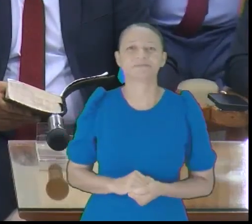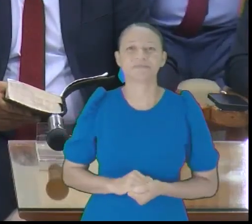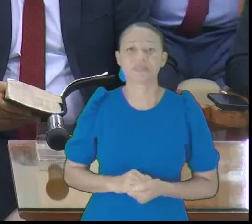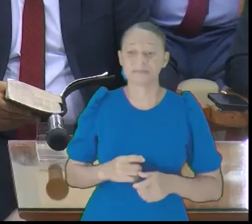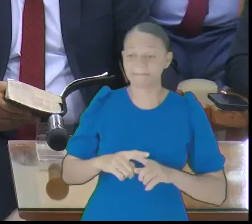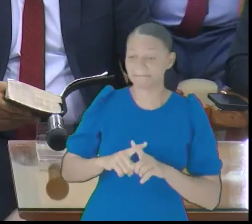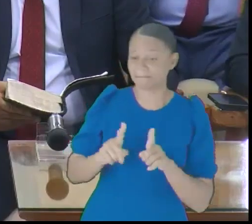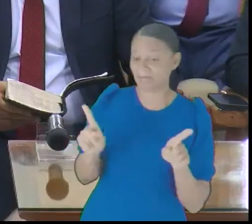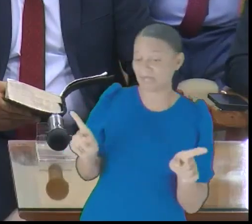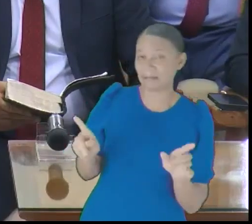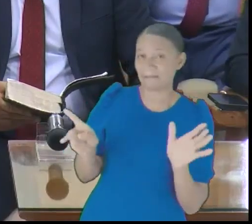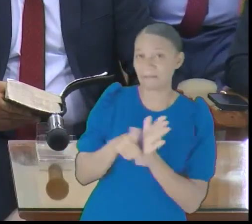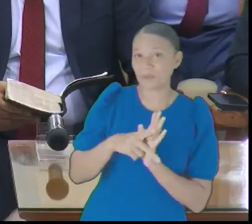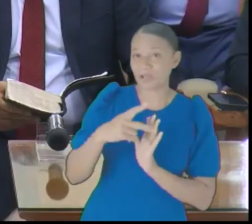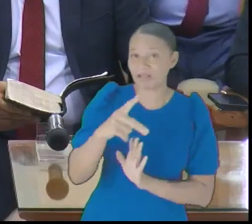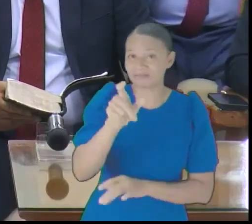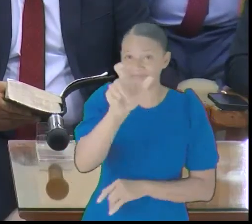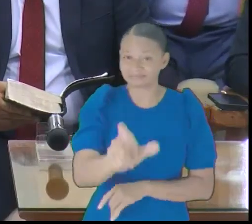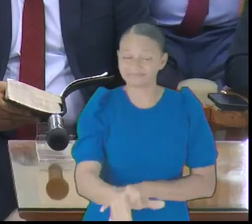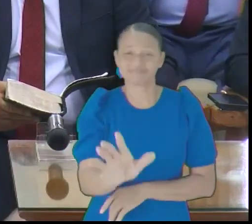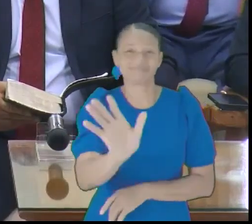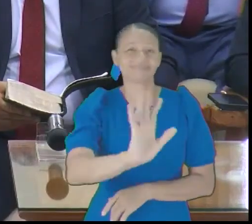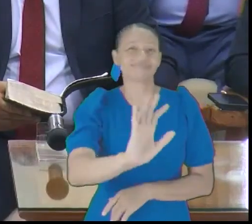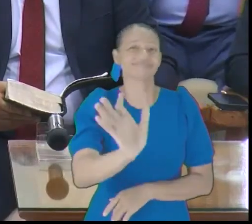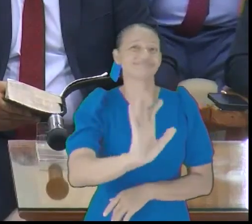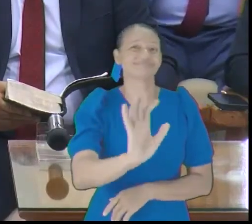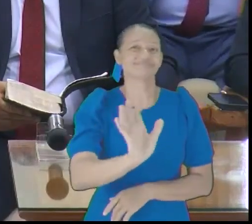Mas não é nem por sua causa.